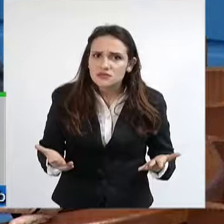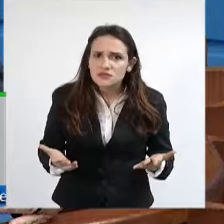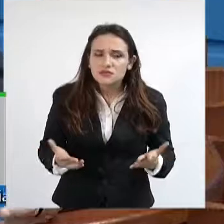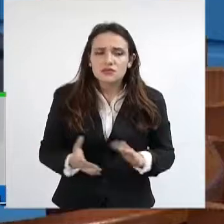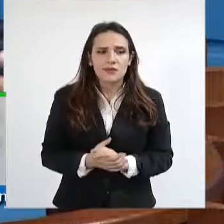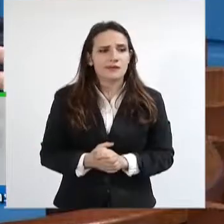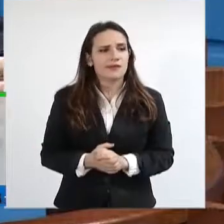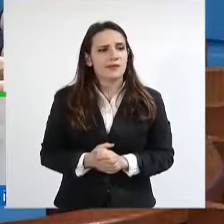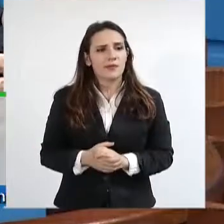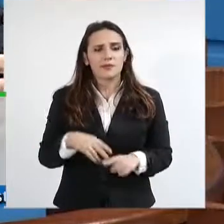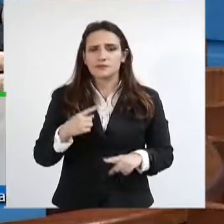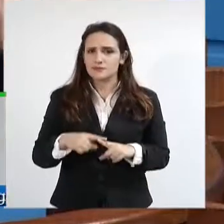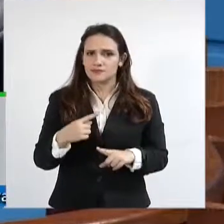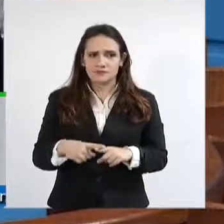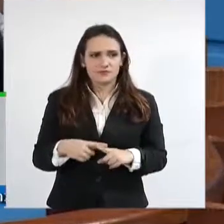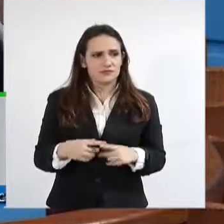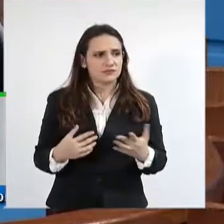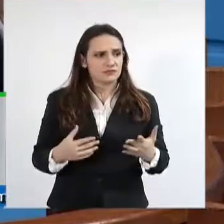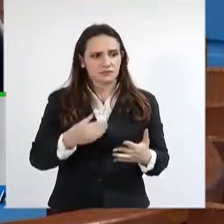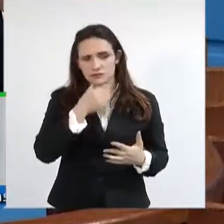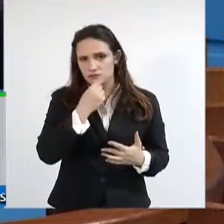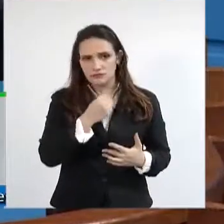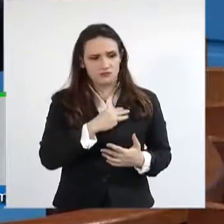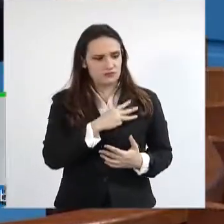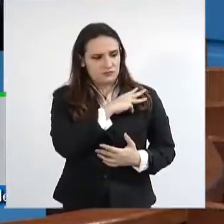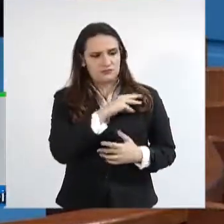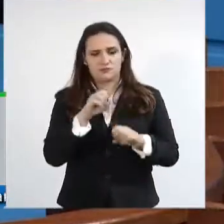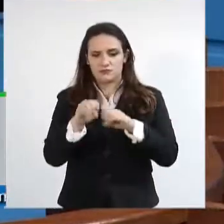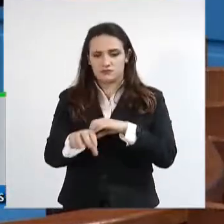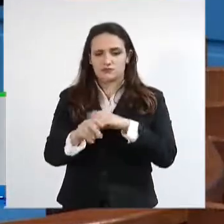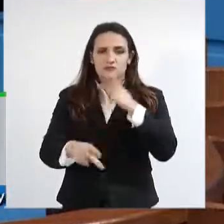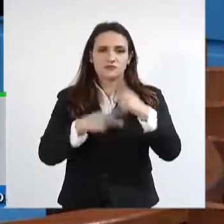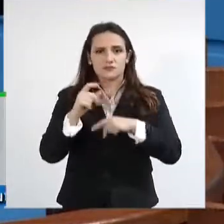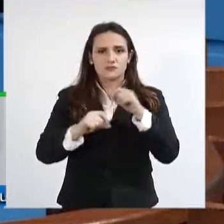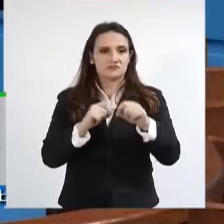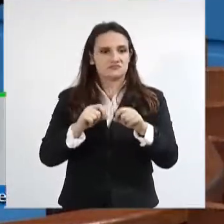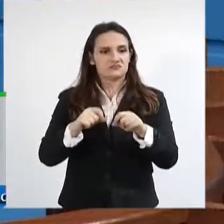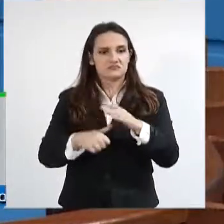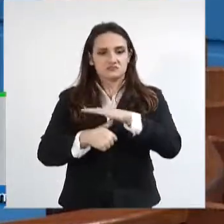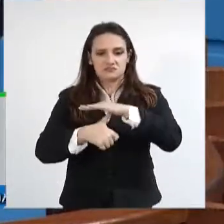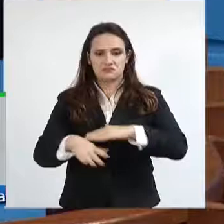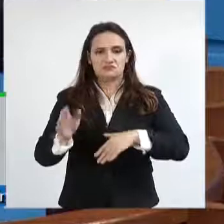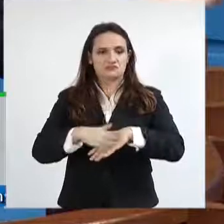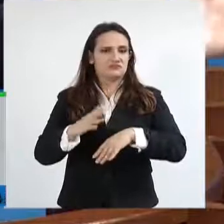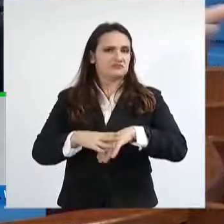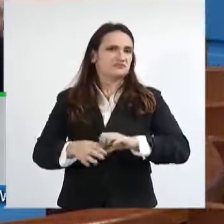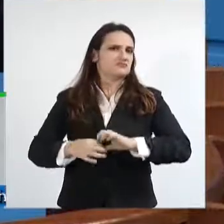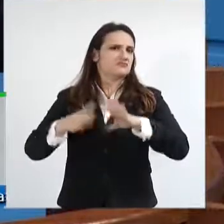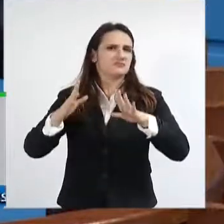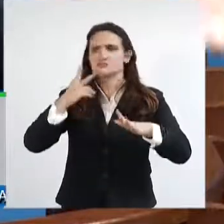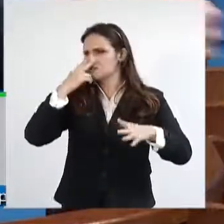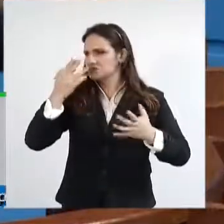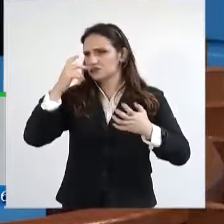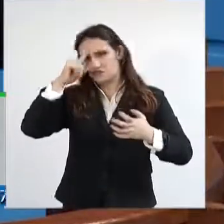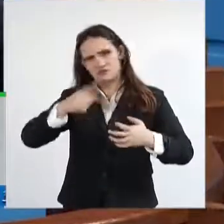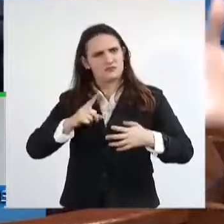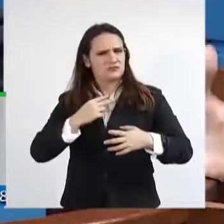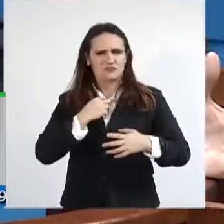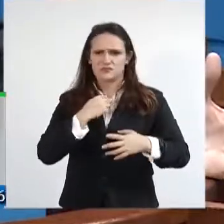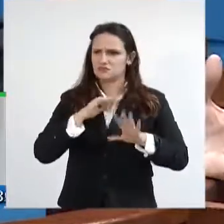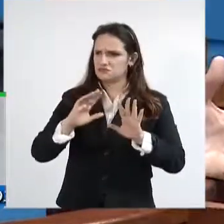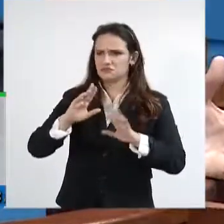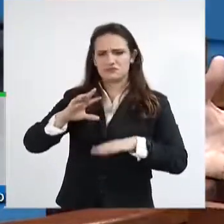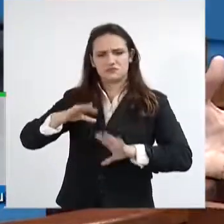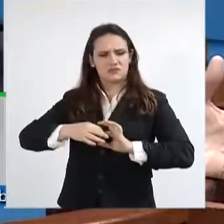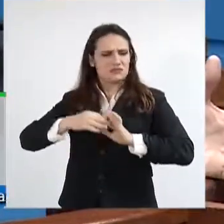Que o ministro da Educação, Weintraub, ele fala que essa autonomia universitária não é soberania, não, que as universidades não podem fazer o